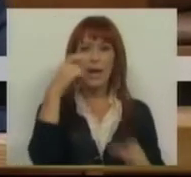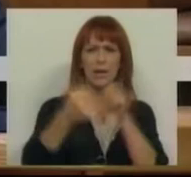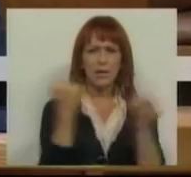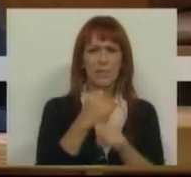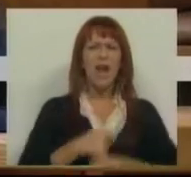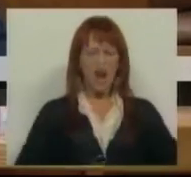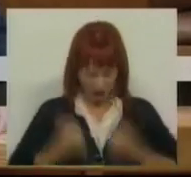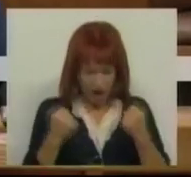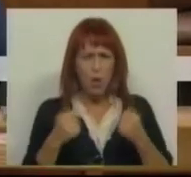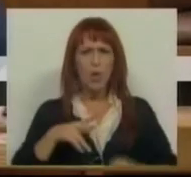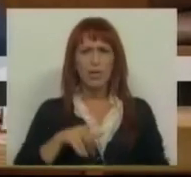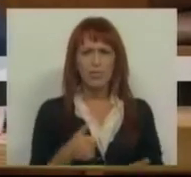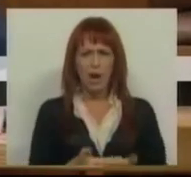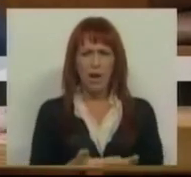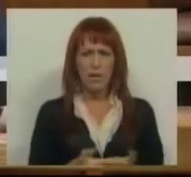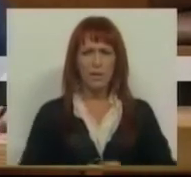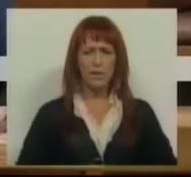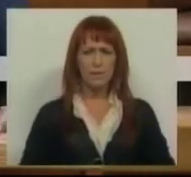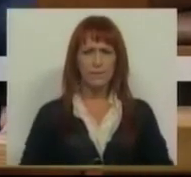trabalha que aguenta este país.